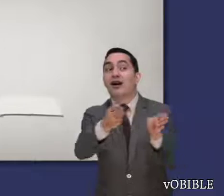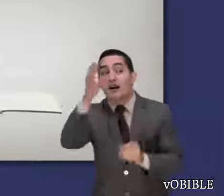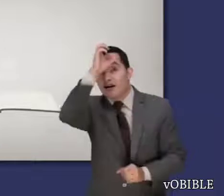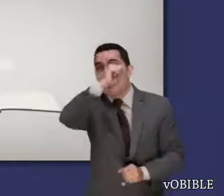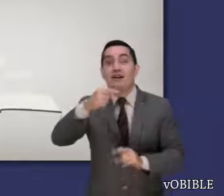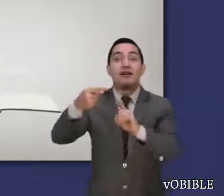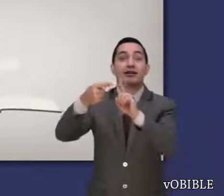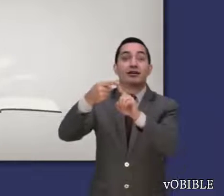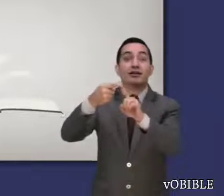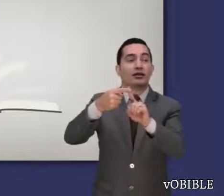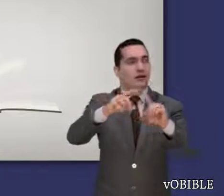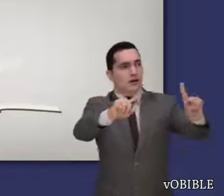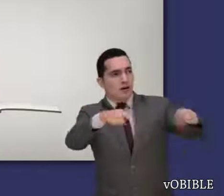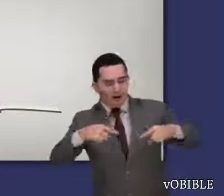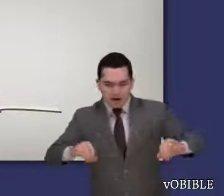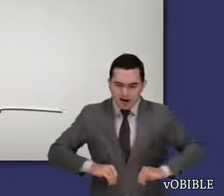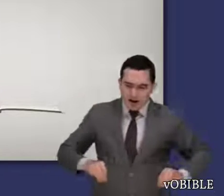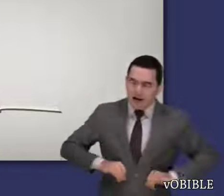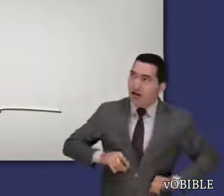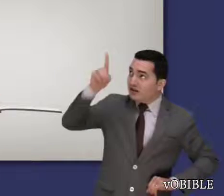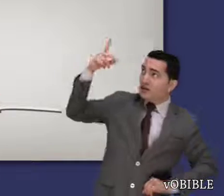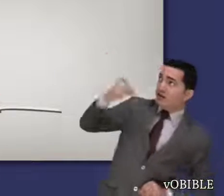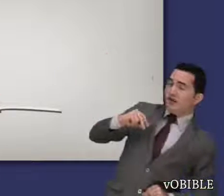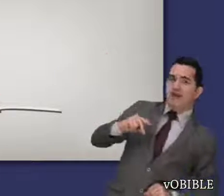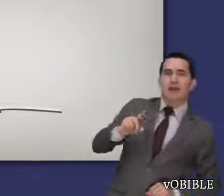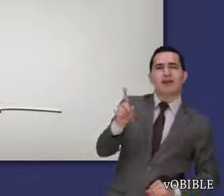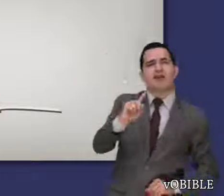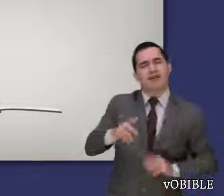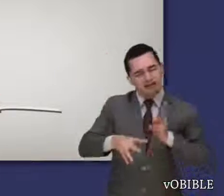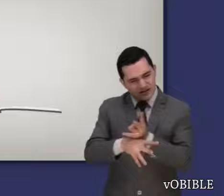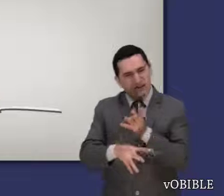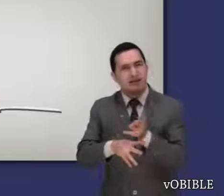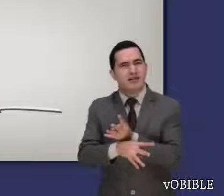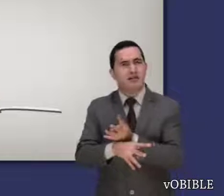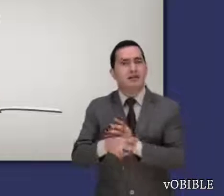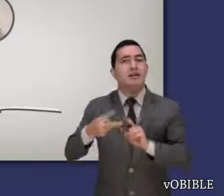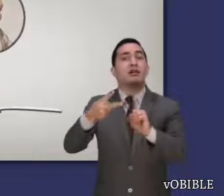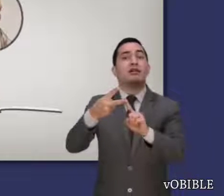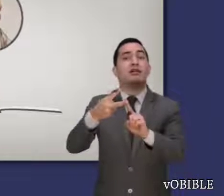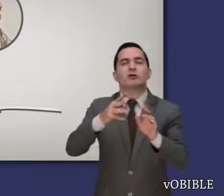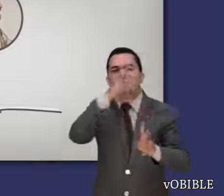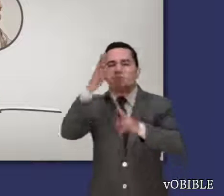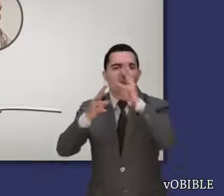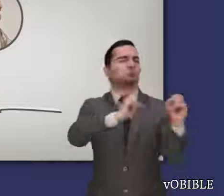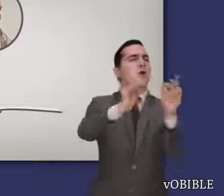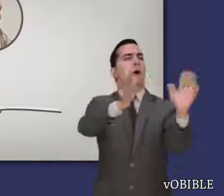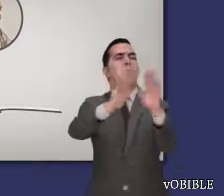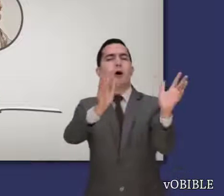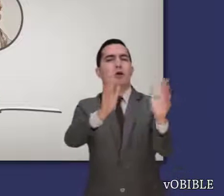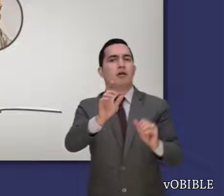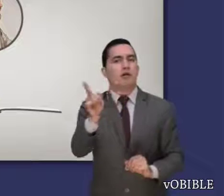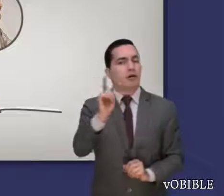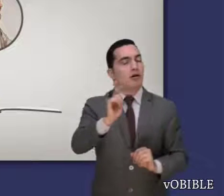Ao ler Tiago, veja que nunca devemos culpar a Jeová por nossas provações, que precisamos nos esforçar